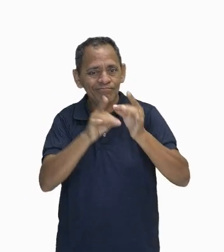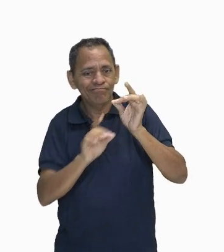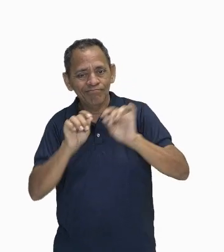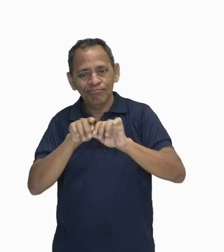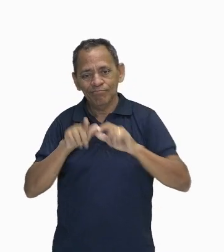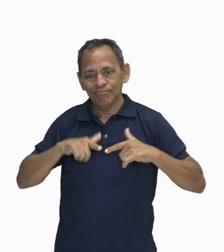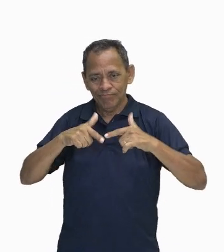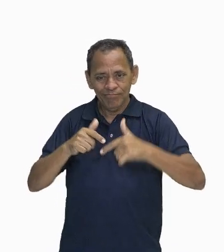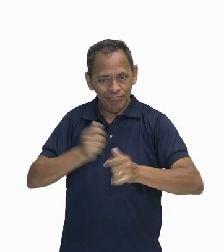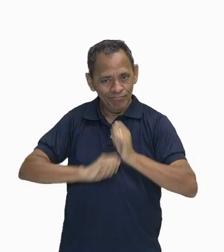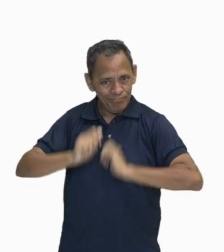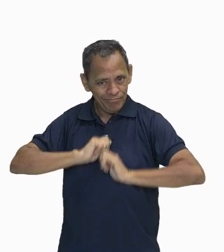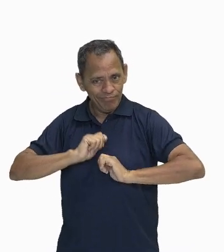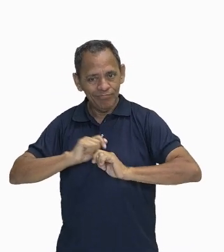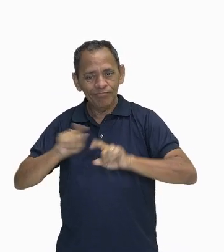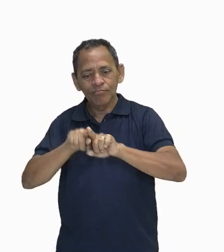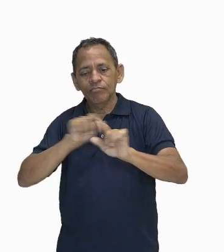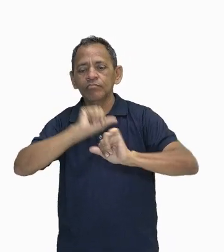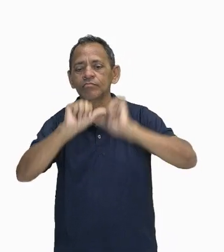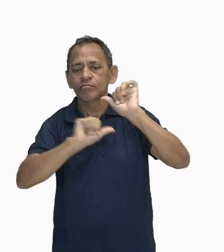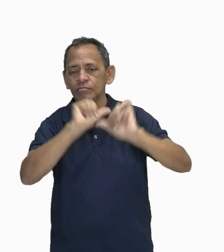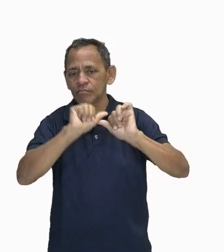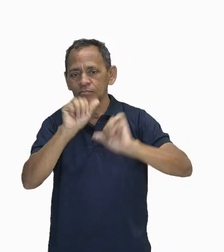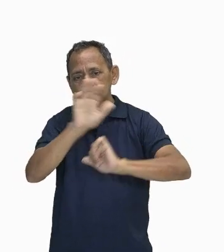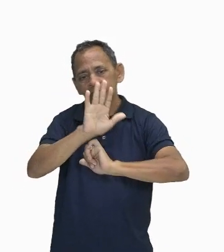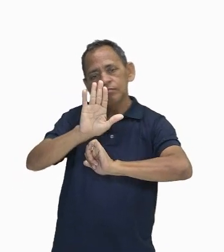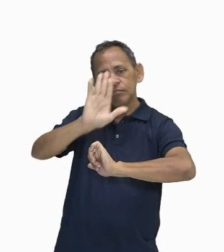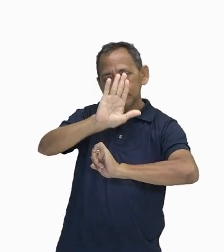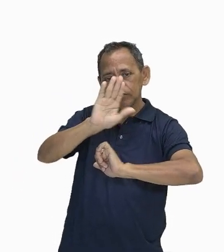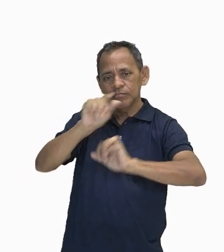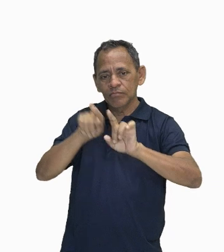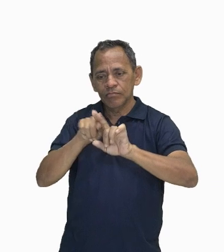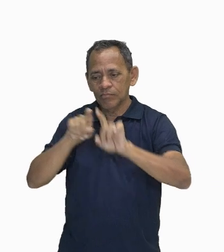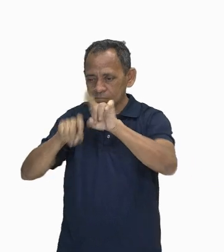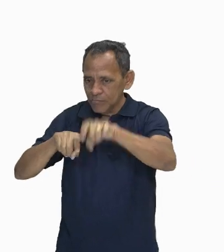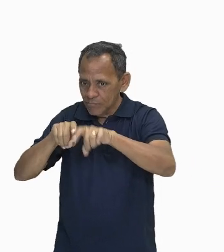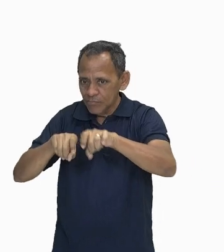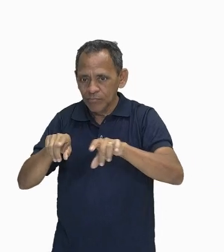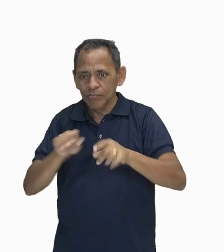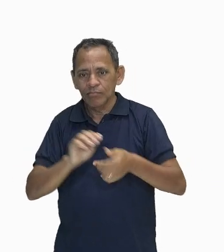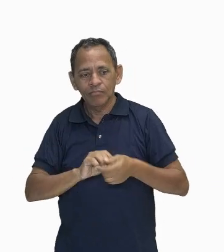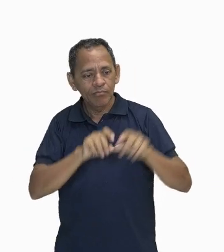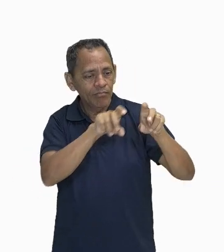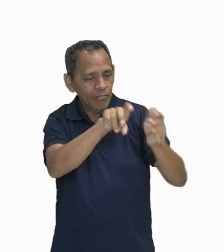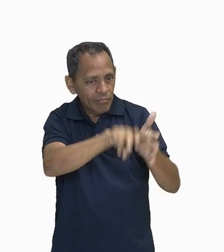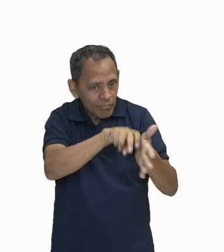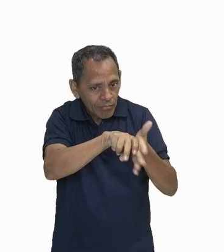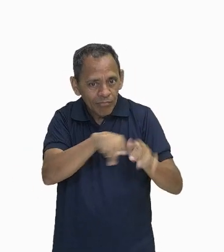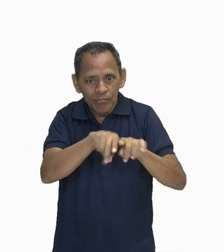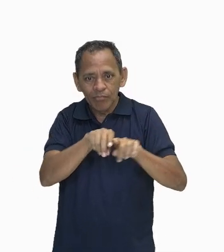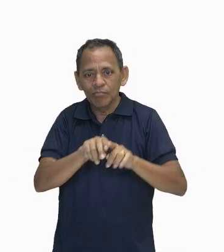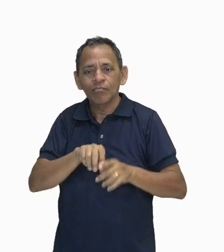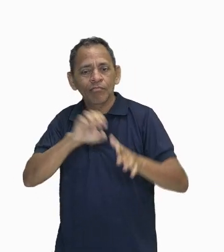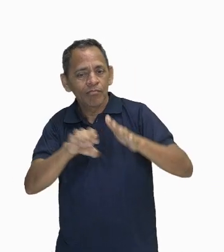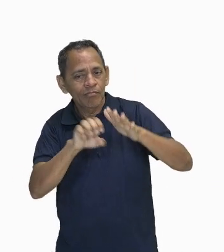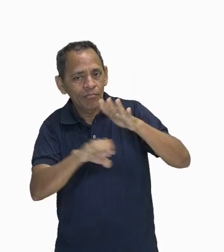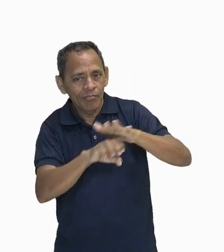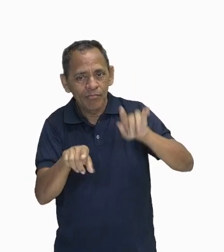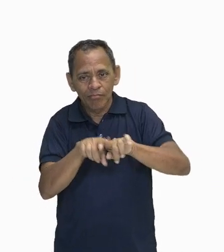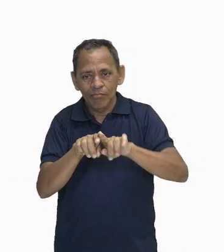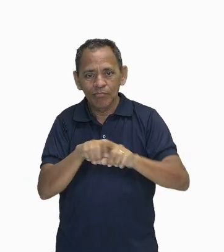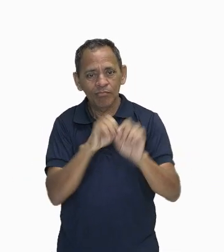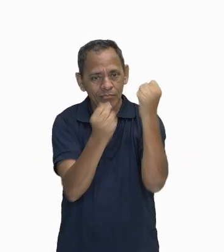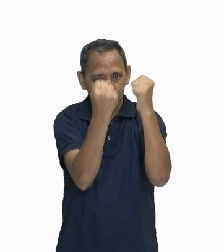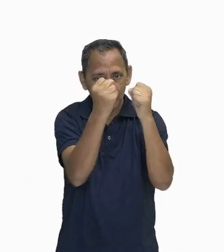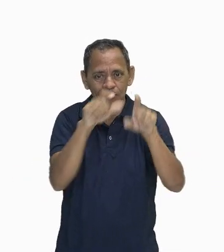atividades econômicas e as transformações das paisagens rurais, agropecuária, agronegócio e